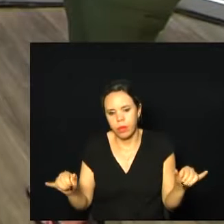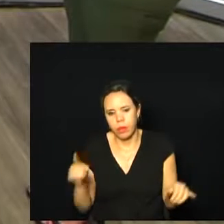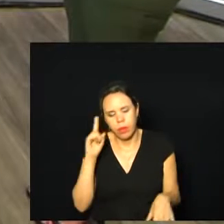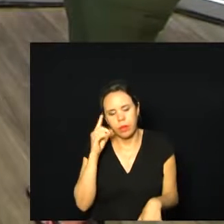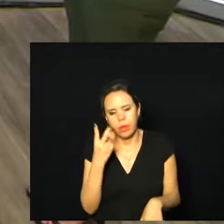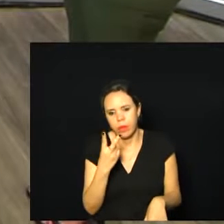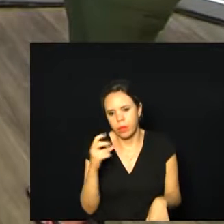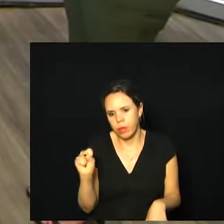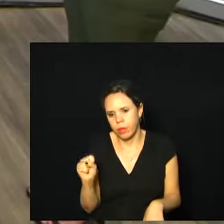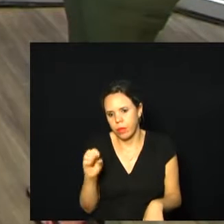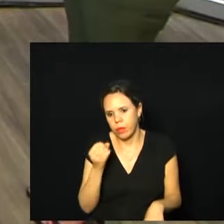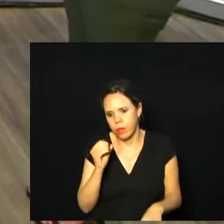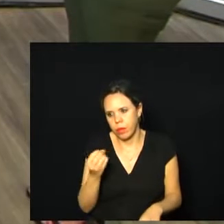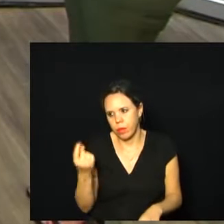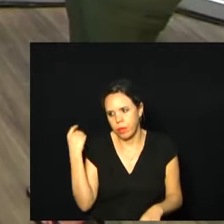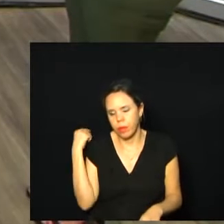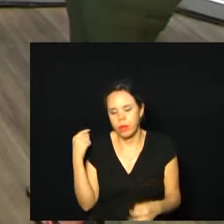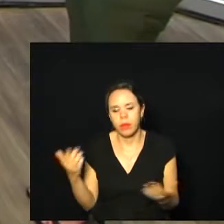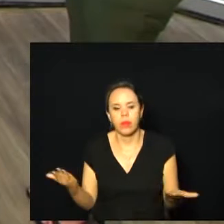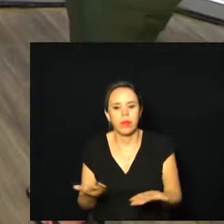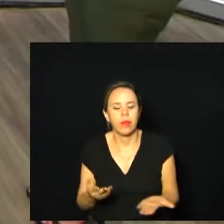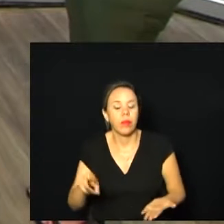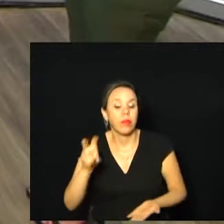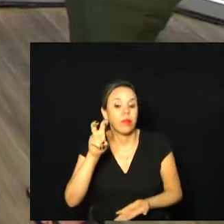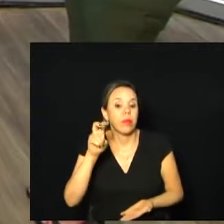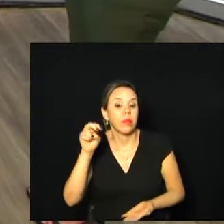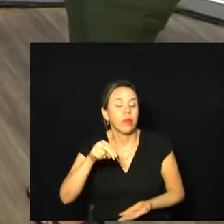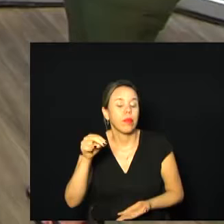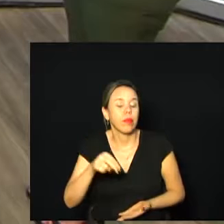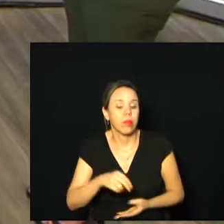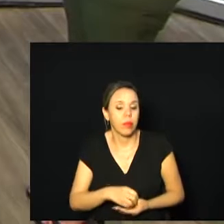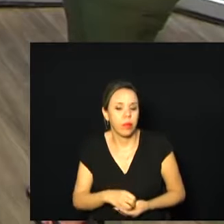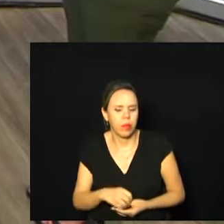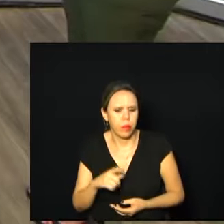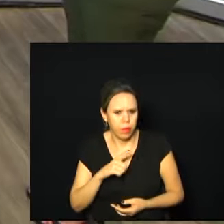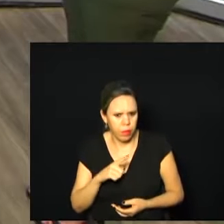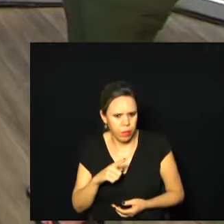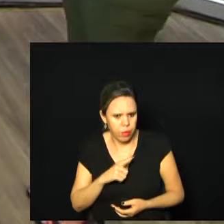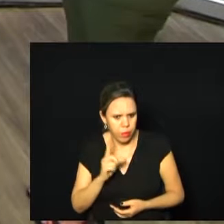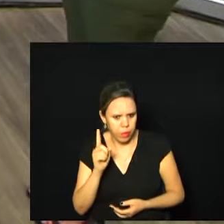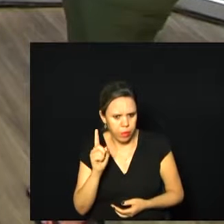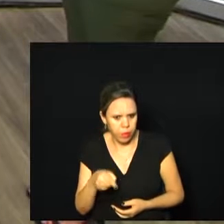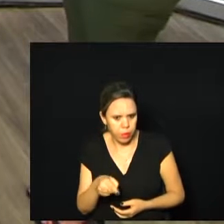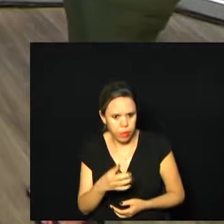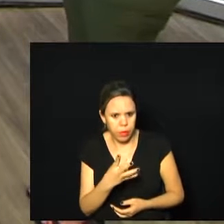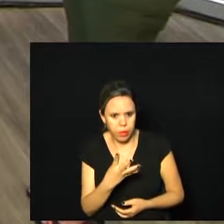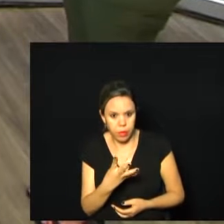dia 28 de outubro. Hoje é 5 de novembro. Nós temos